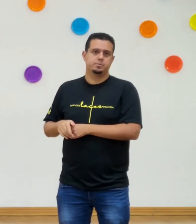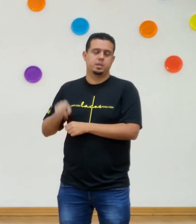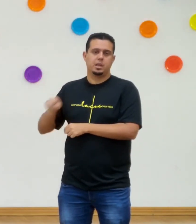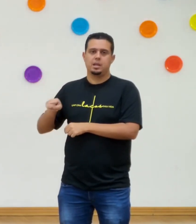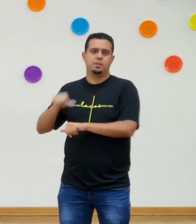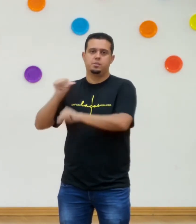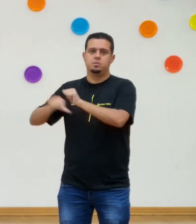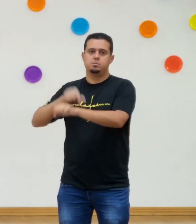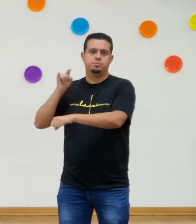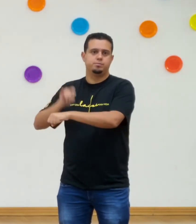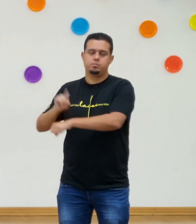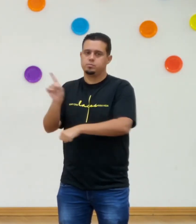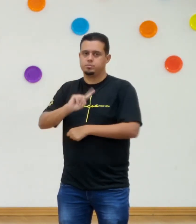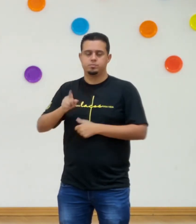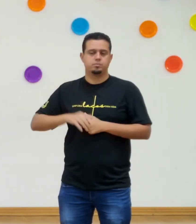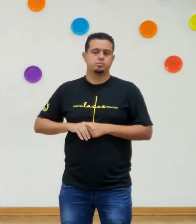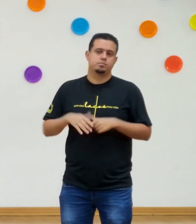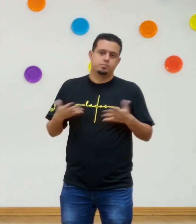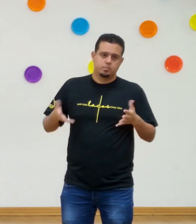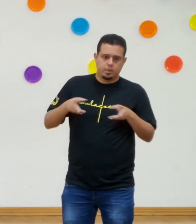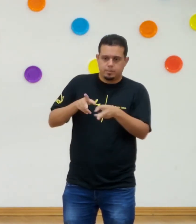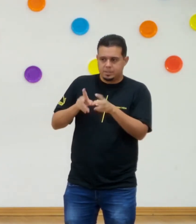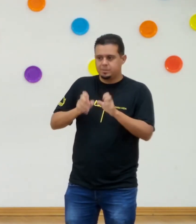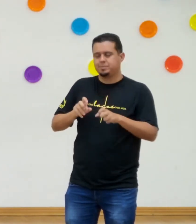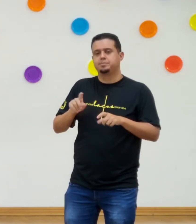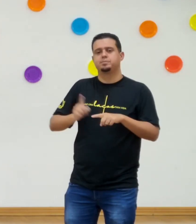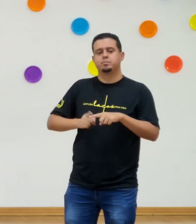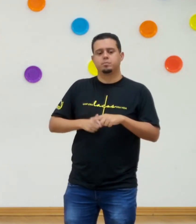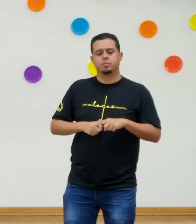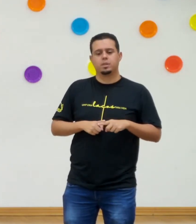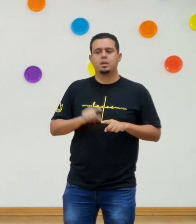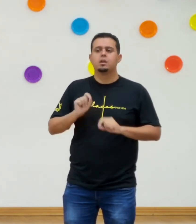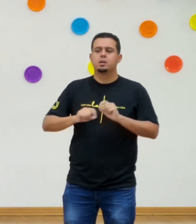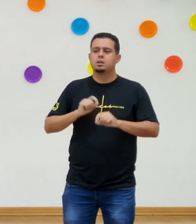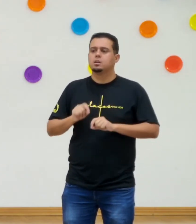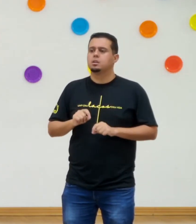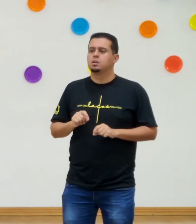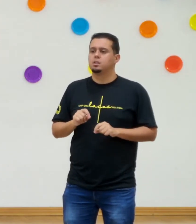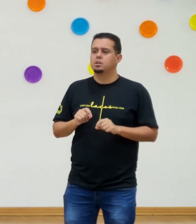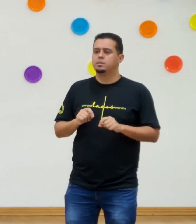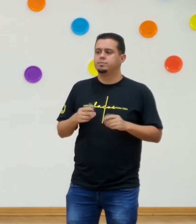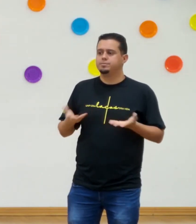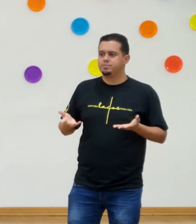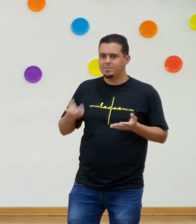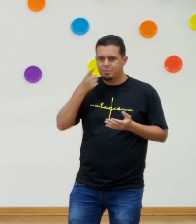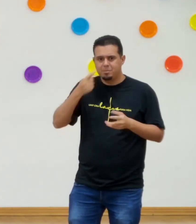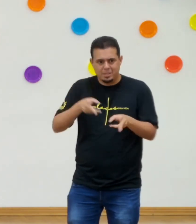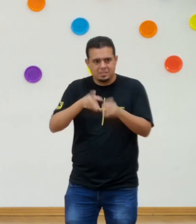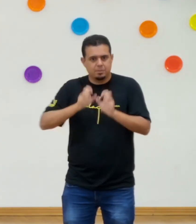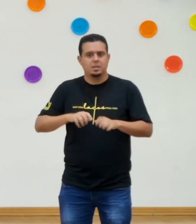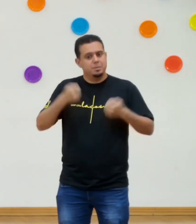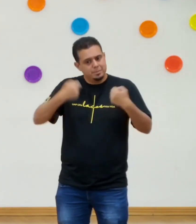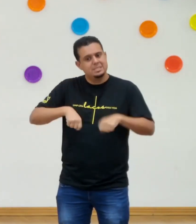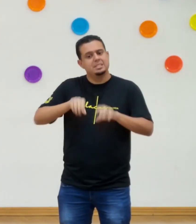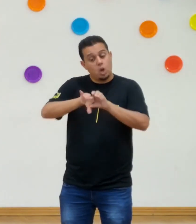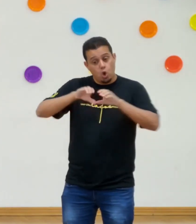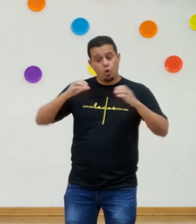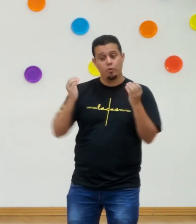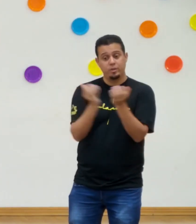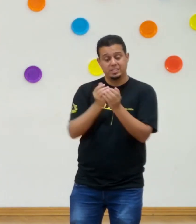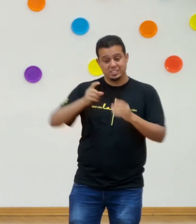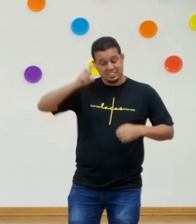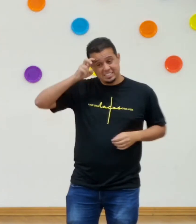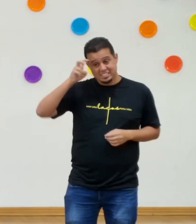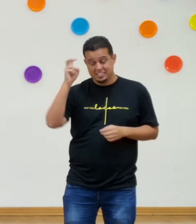adúltero. Mas percebe, isso é uma conferência, é assunto para uma conferência de 5 dias. Porque é